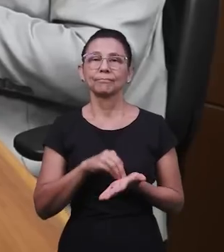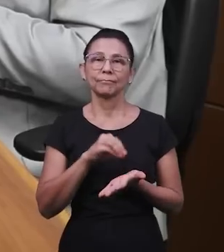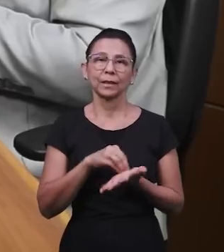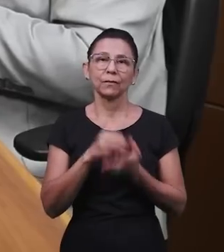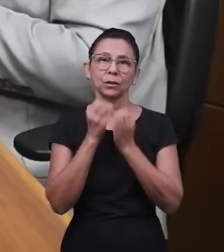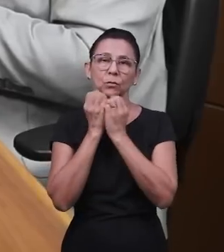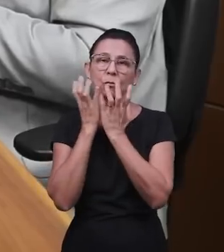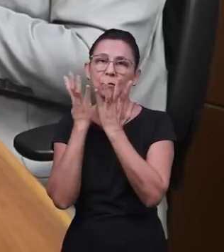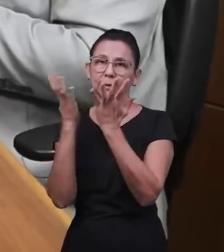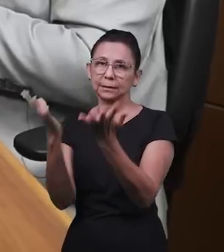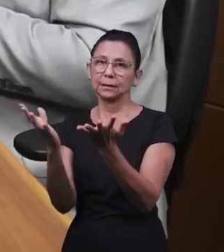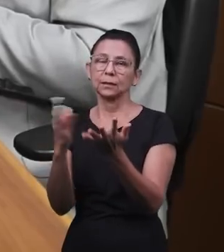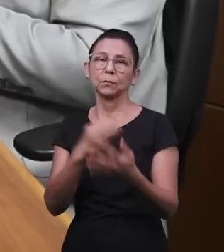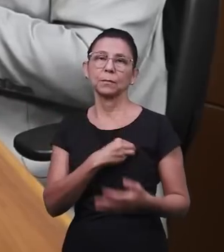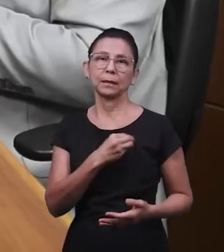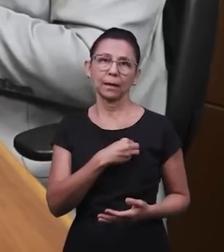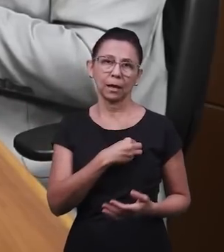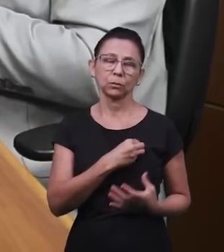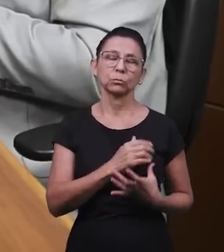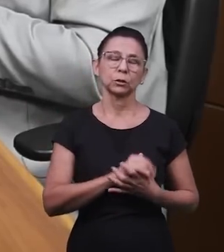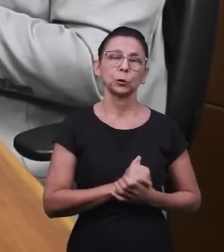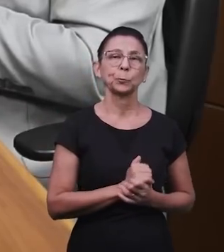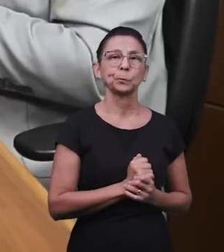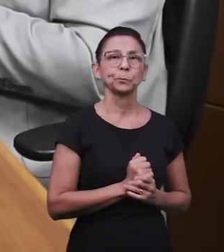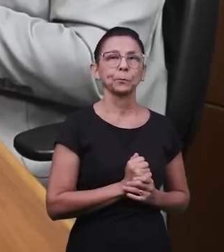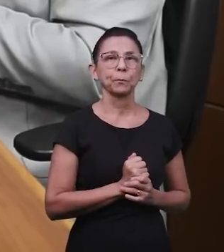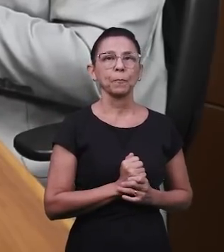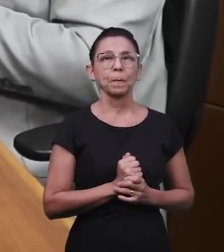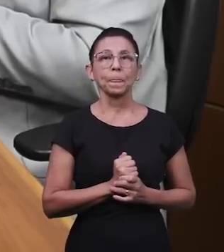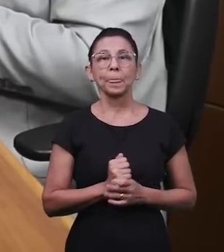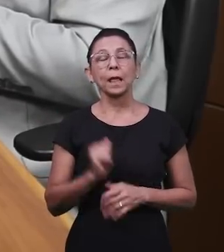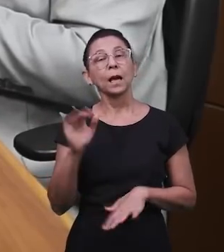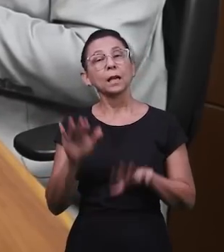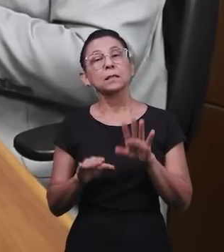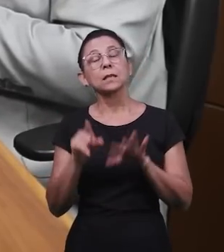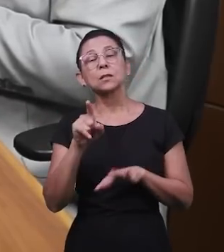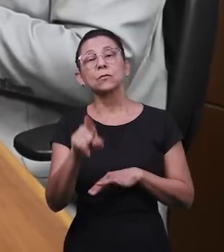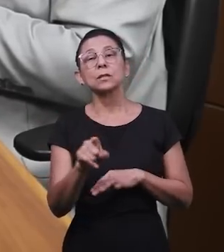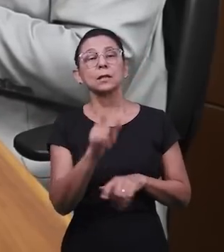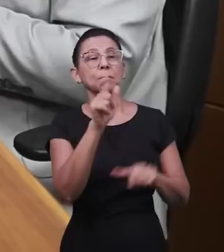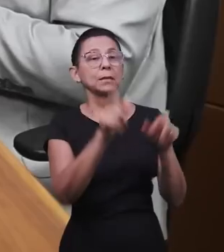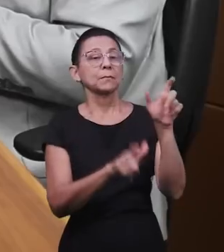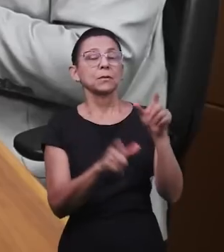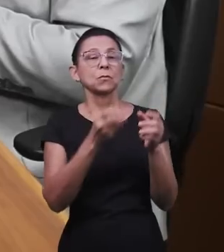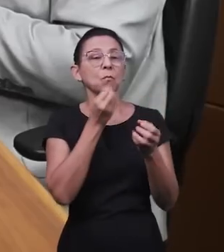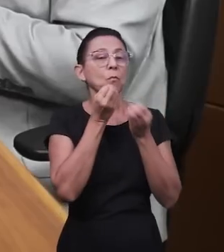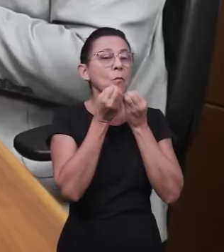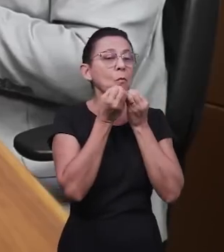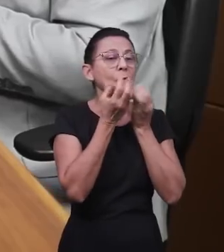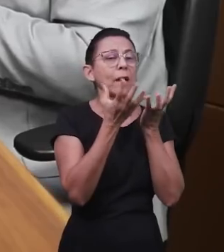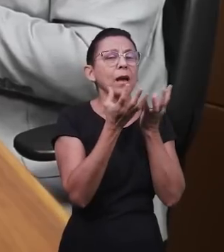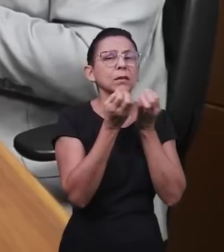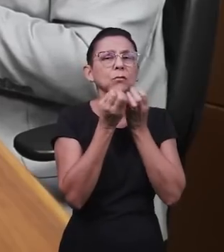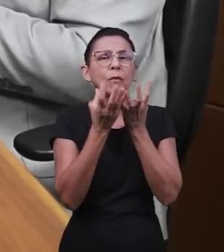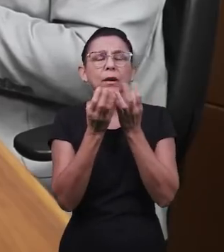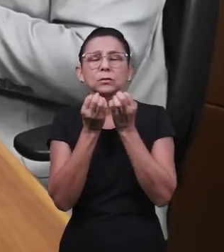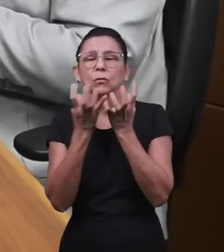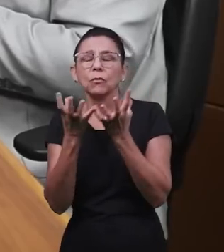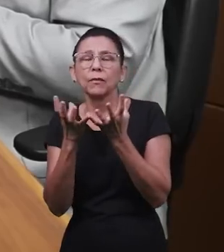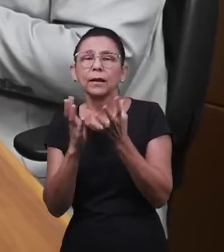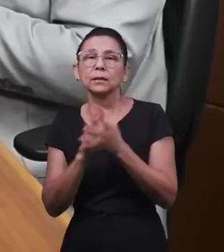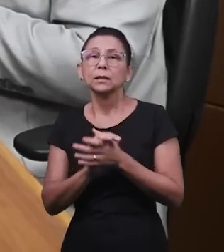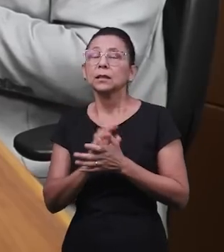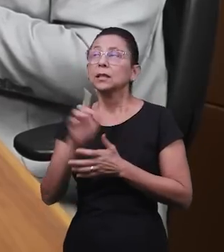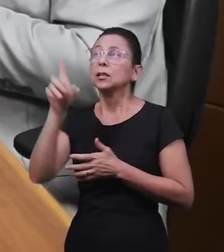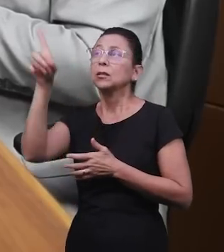confissão. Faltando confissão, às vezes confessa coisa para muitas pessoas, mas para Deus ele não confessa. Ou para quem ele